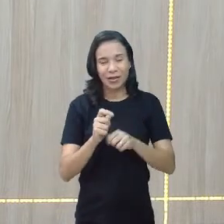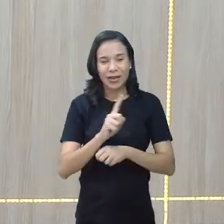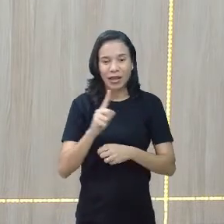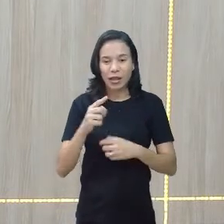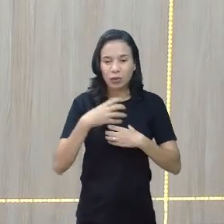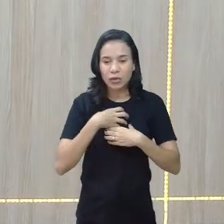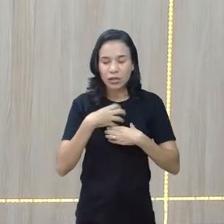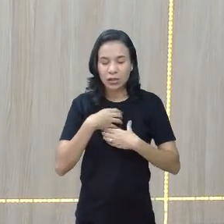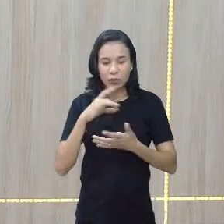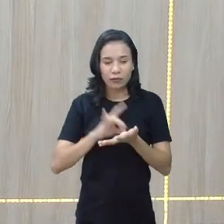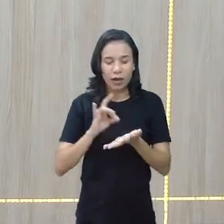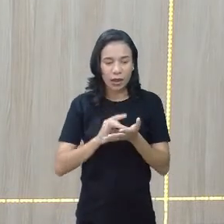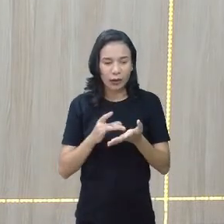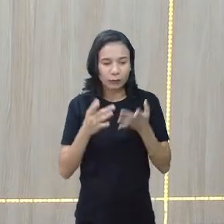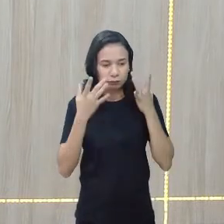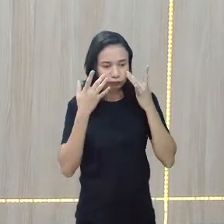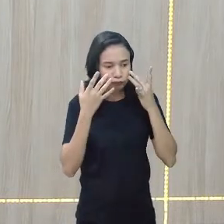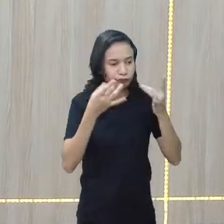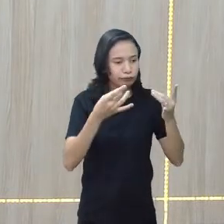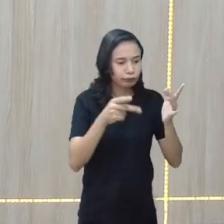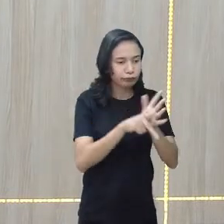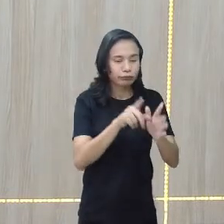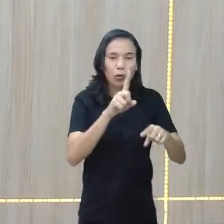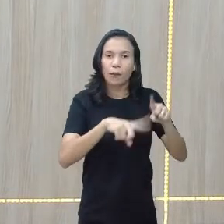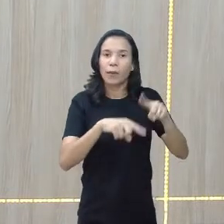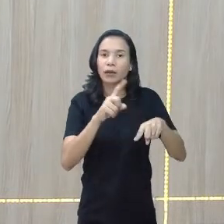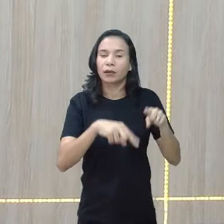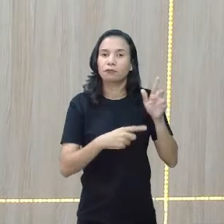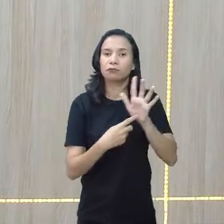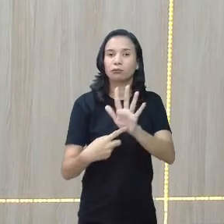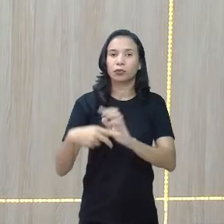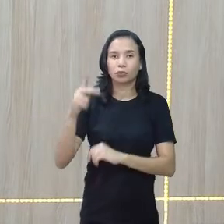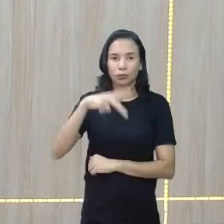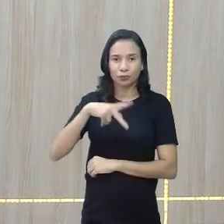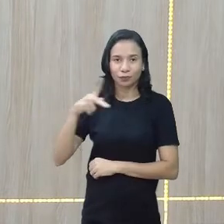sentiu atraído pelo material que foi apresentado pelo professor.